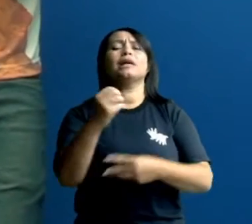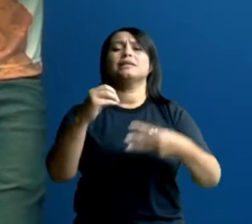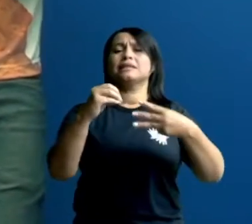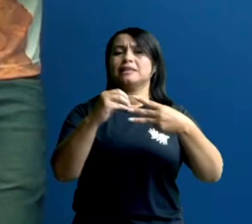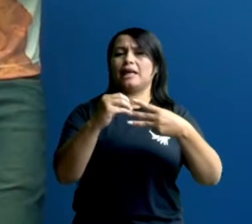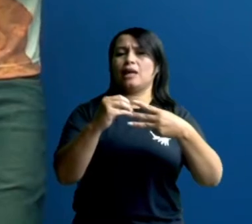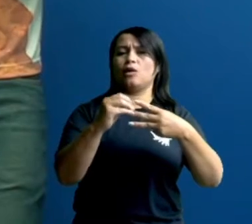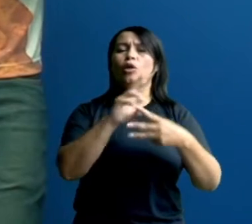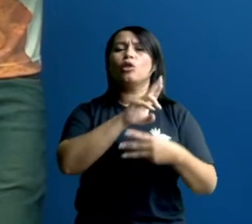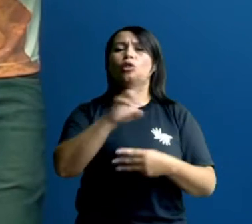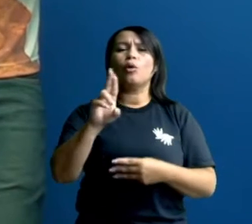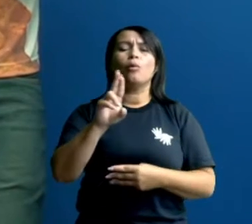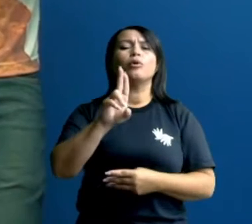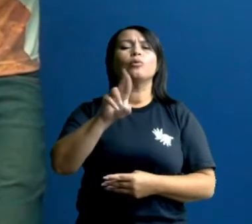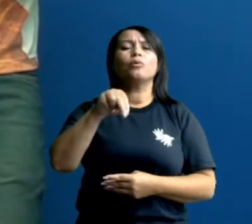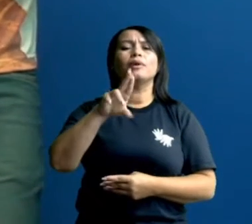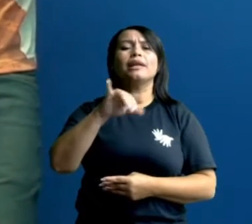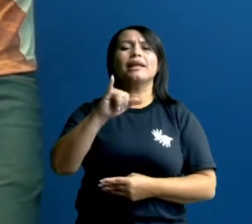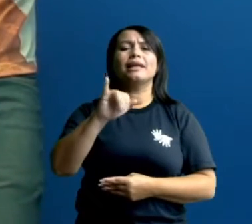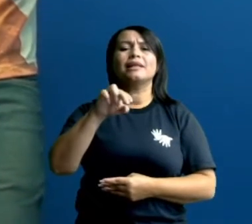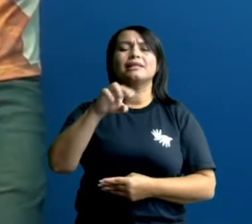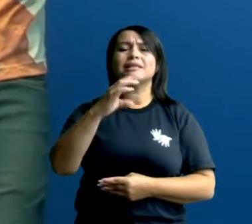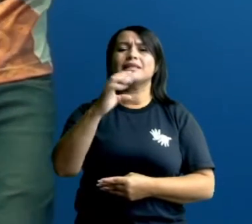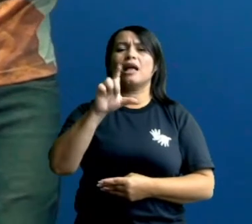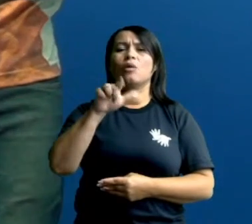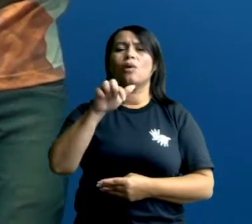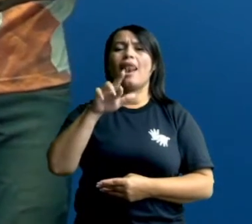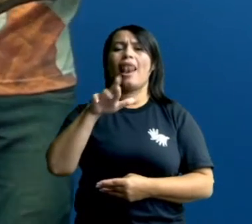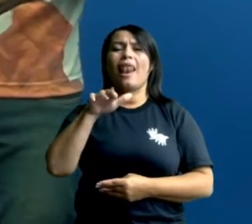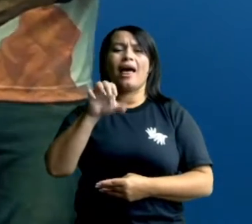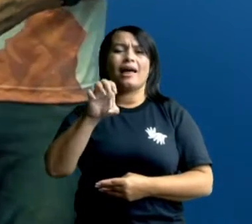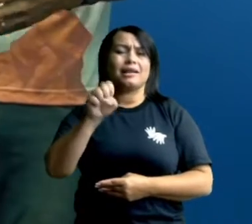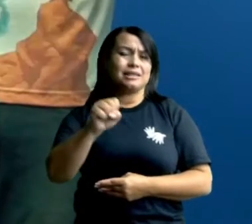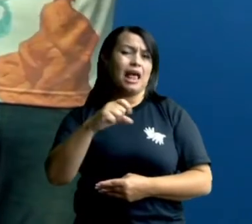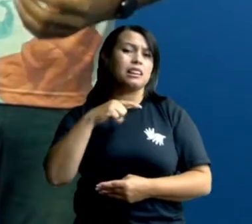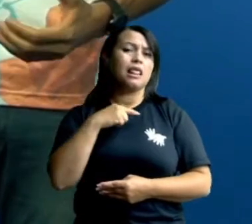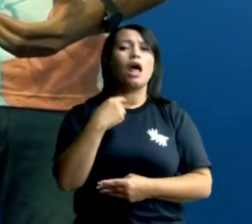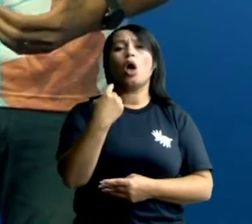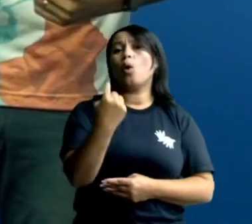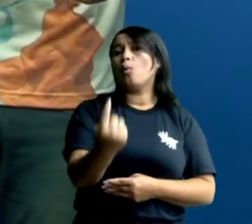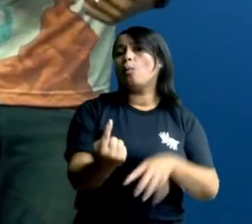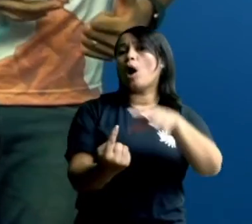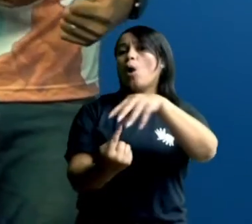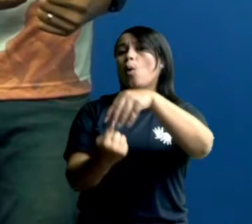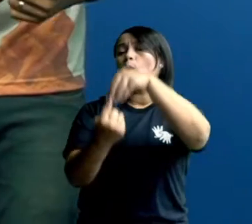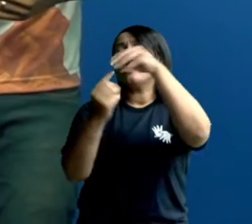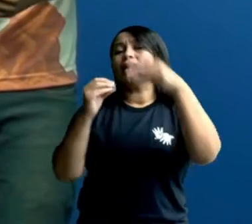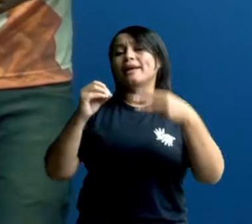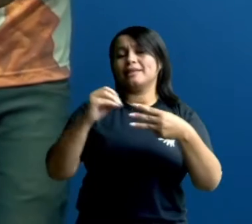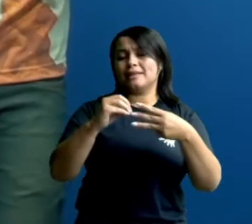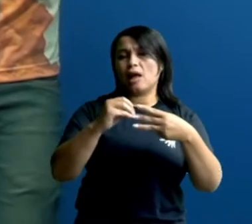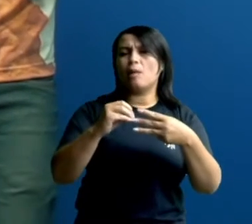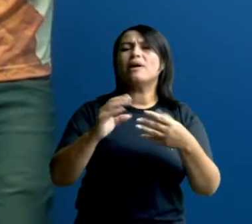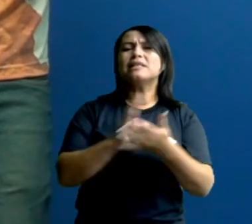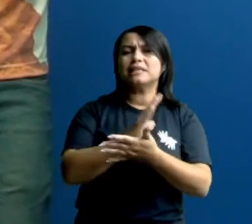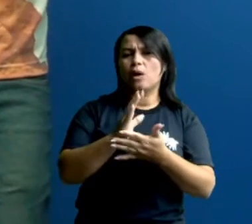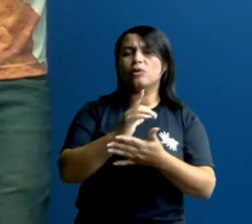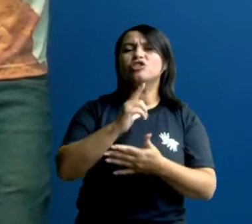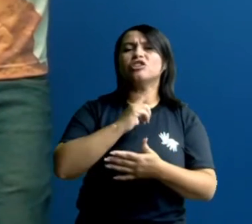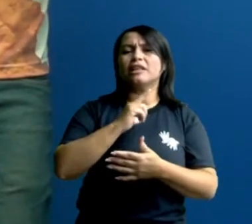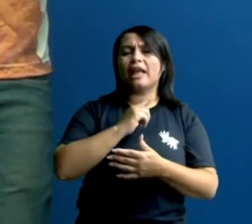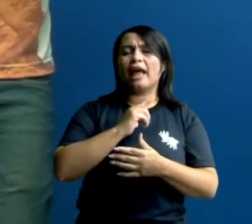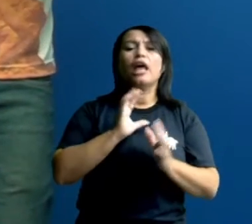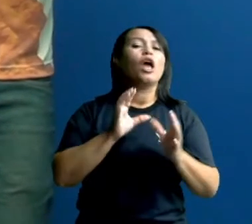seres unicelulares, né? Mas a grande maioria dos seres vivos, das plantas e dos animais,